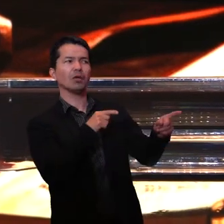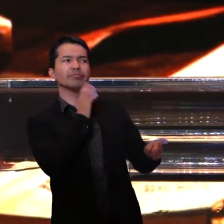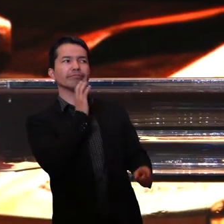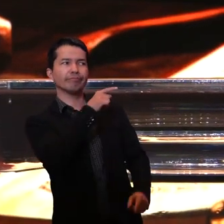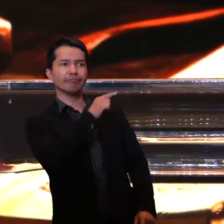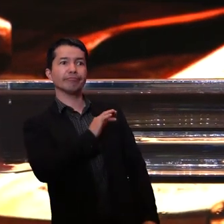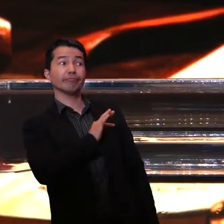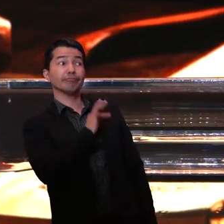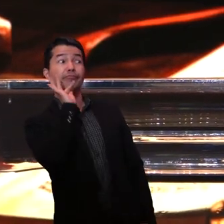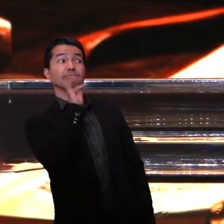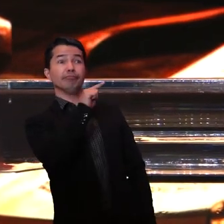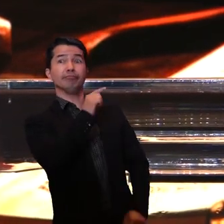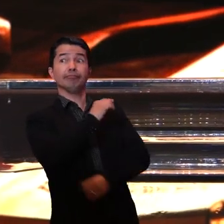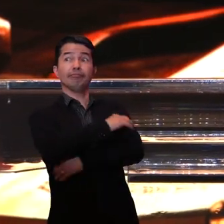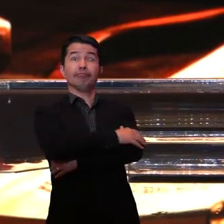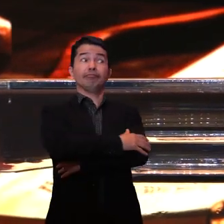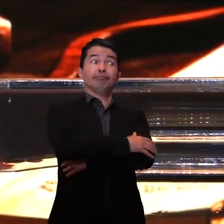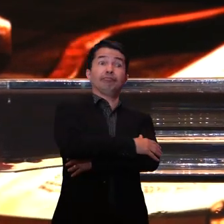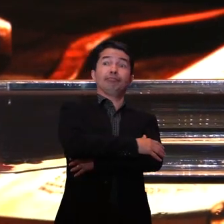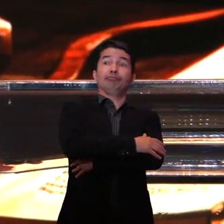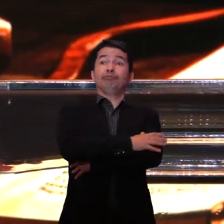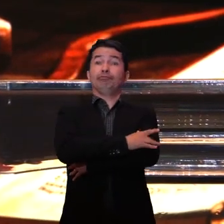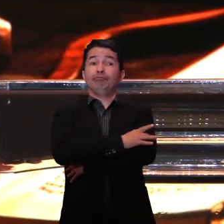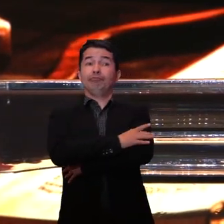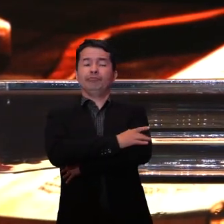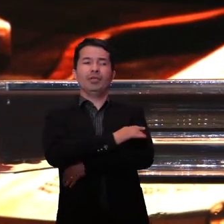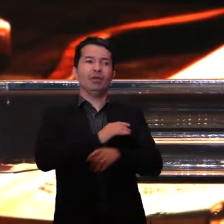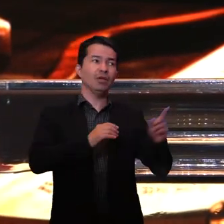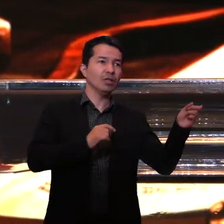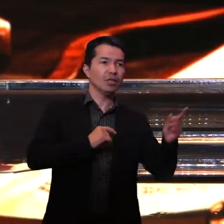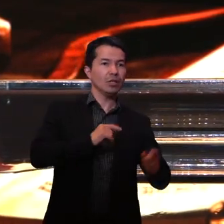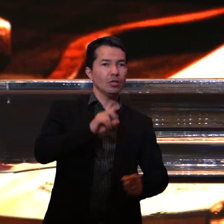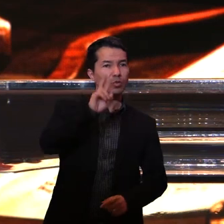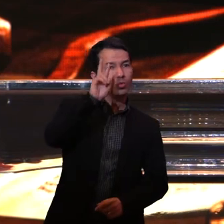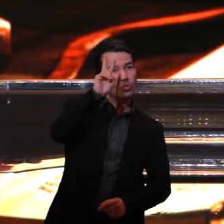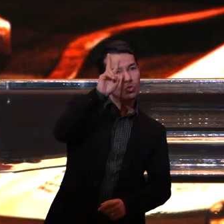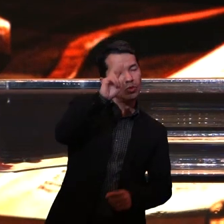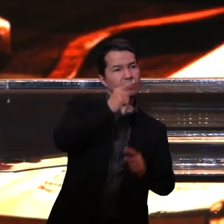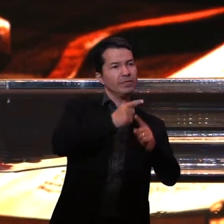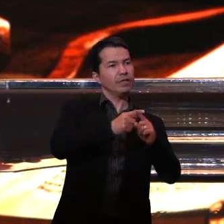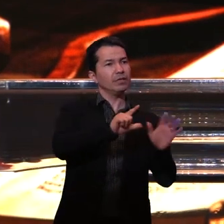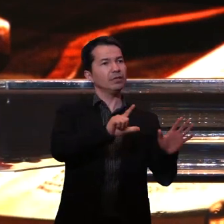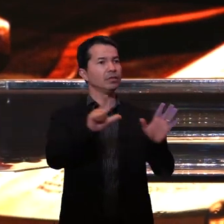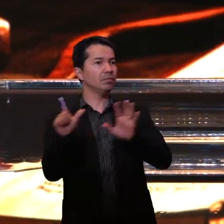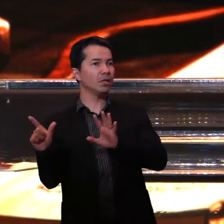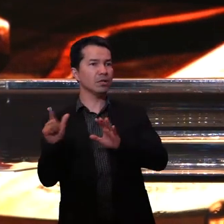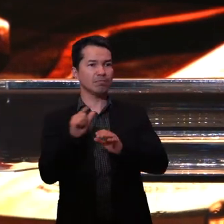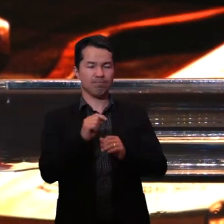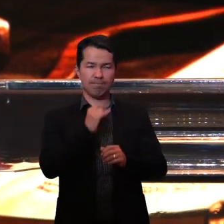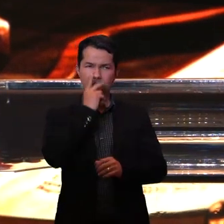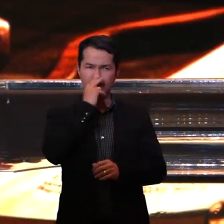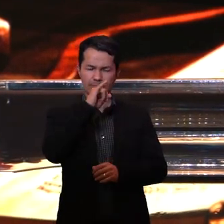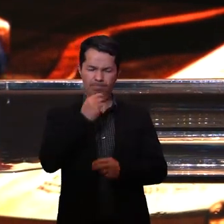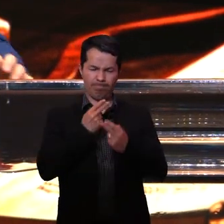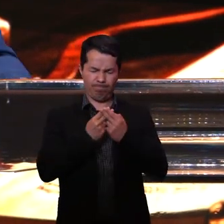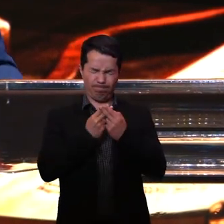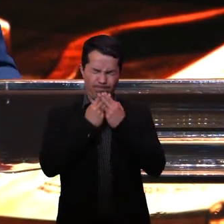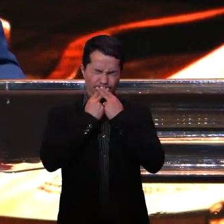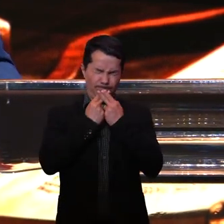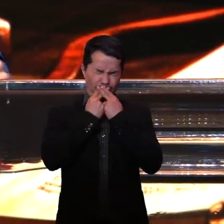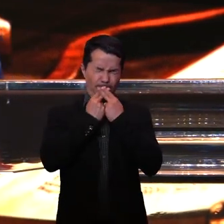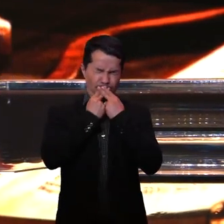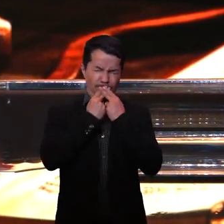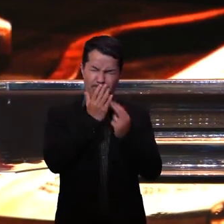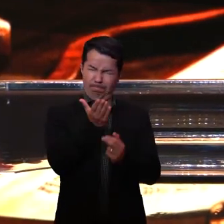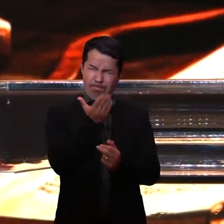Eles tinham a prática de fazer jejum duas vezes por semana. O fariseu, ele era devoto,